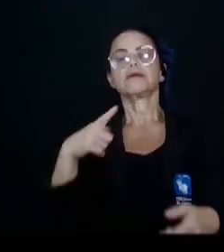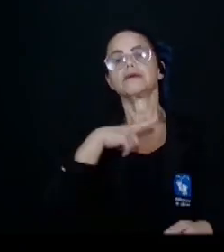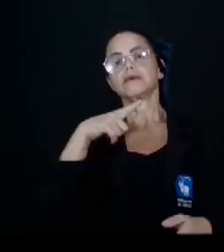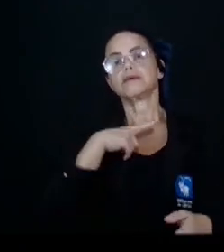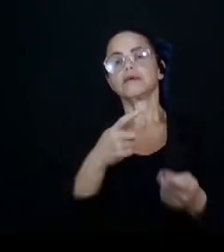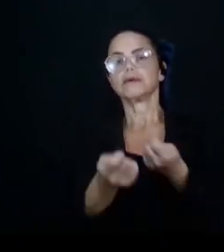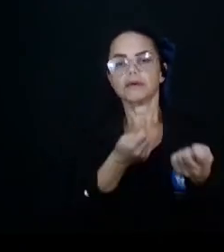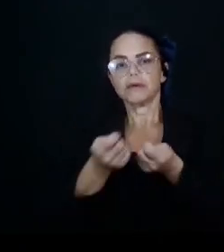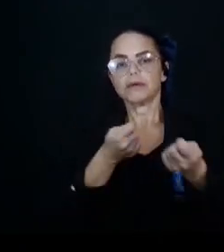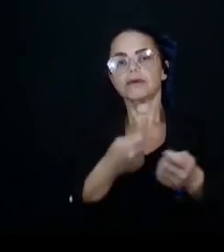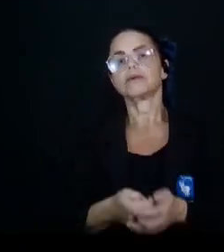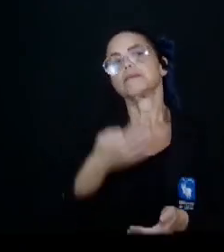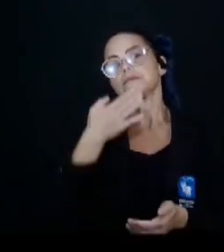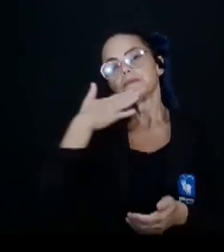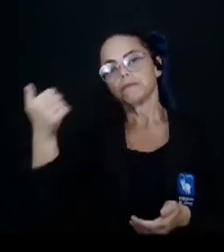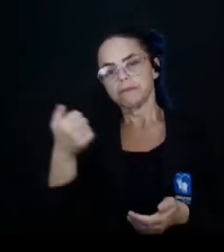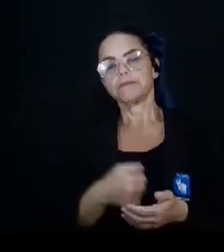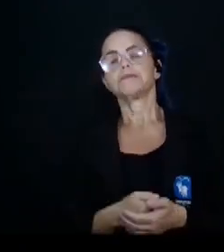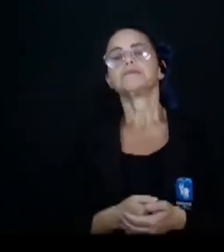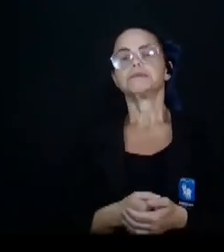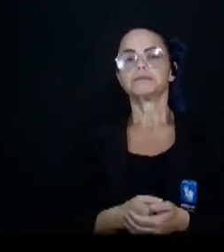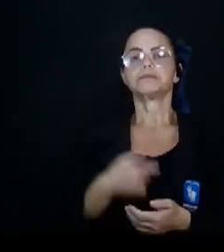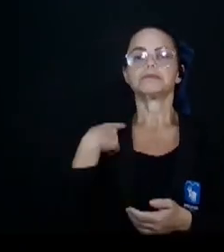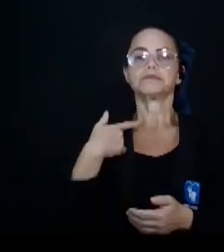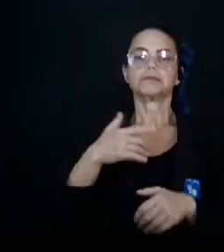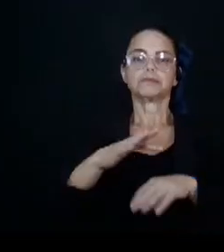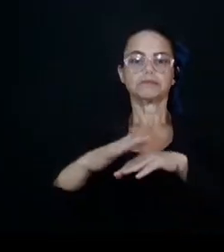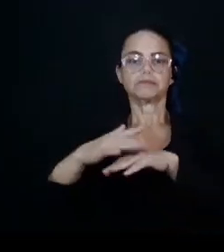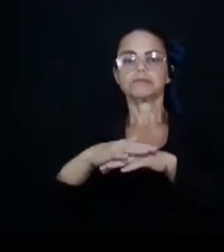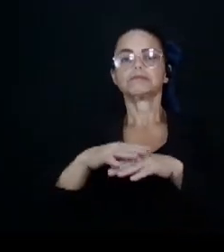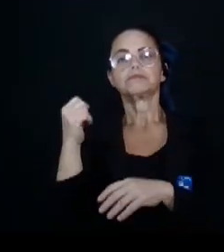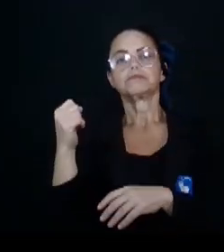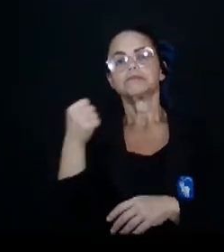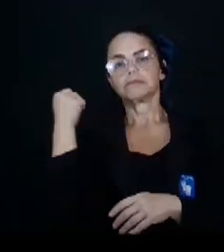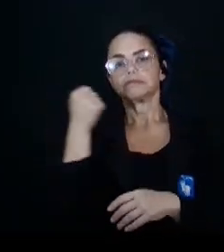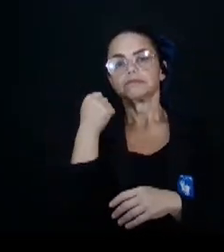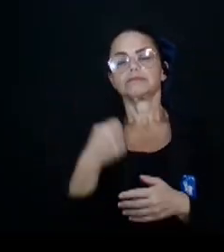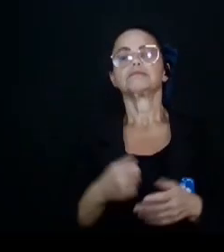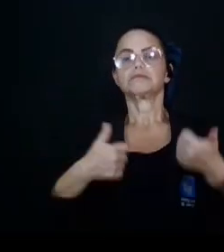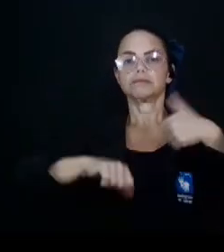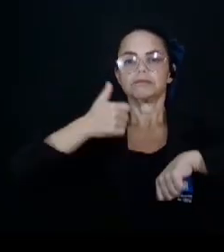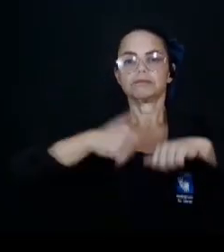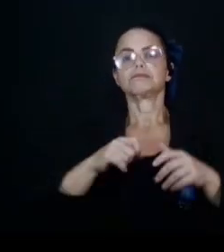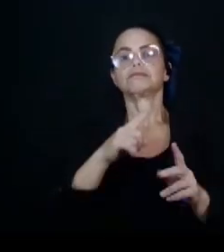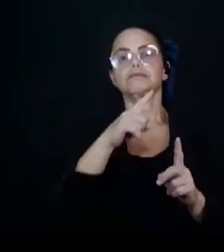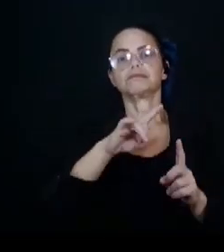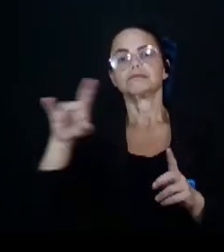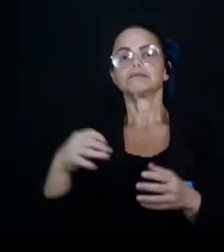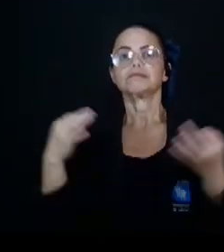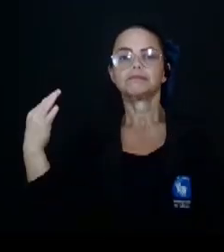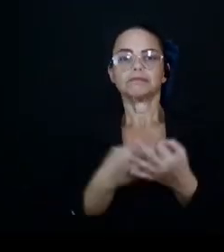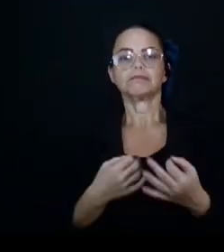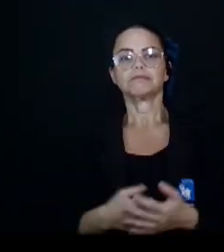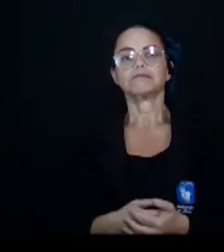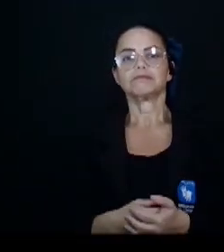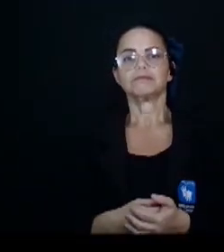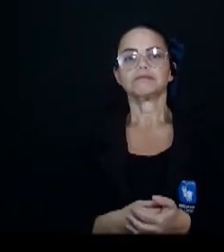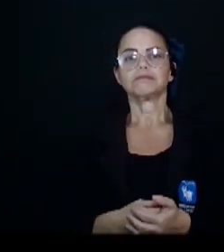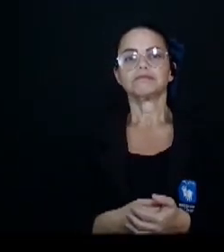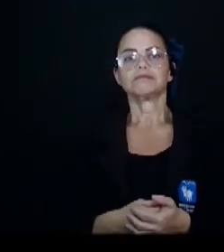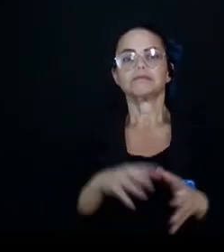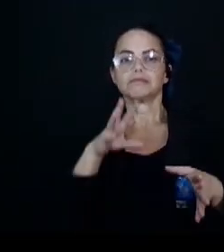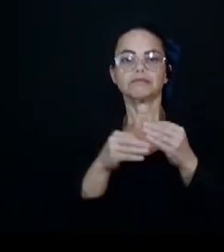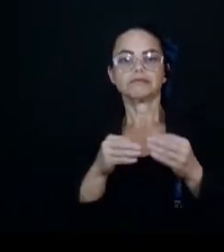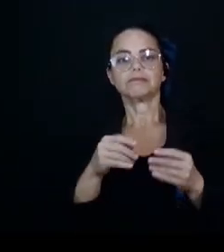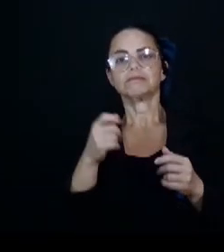melhor, como são doenças menos graves, tem que ser avaliado caso a caso. Perfeito. Bom, Jamile, para a gente falar um pouquinho sobre, então,